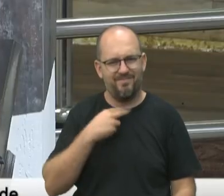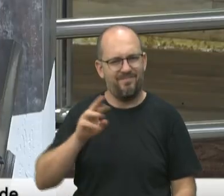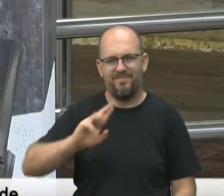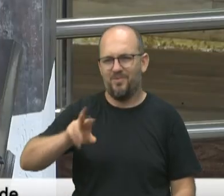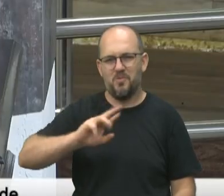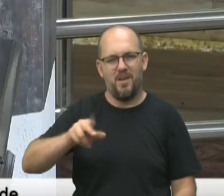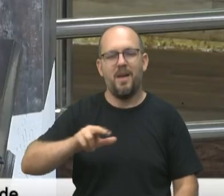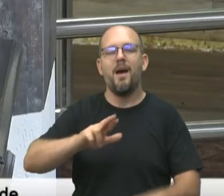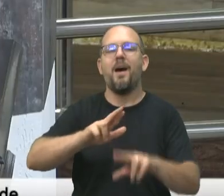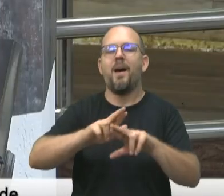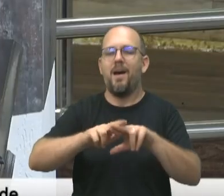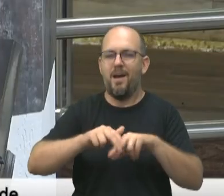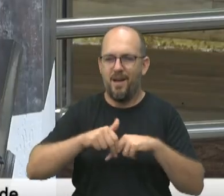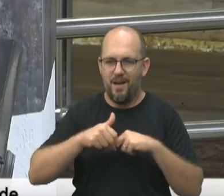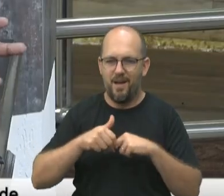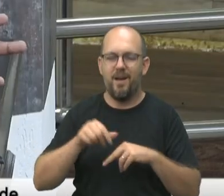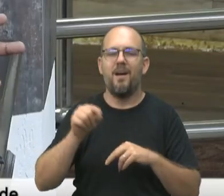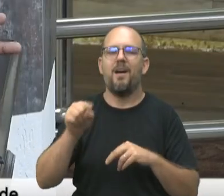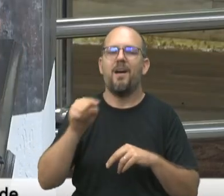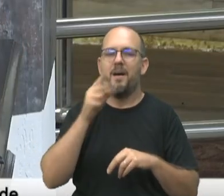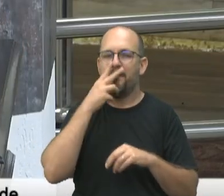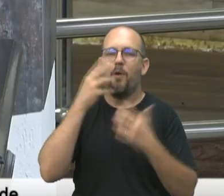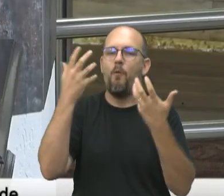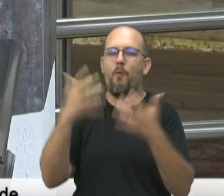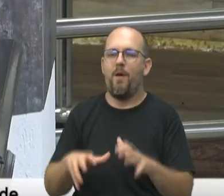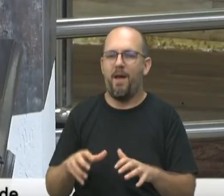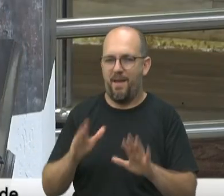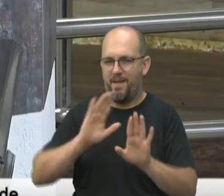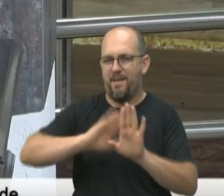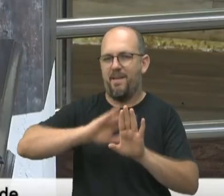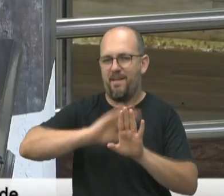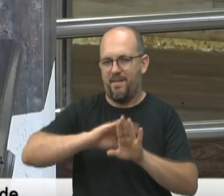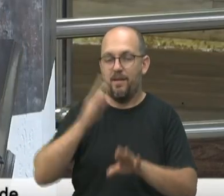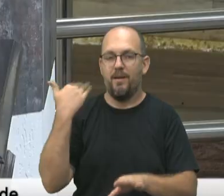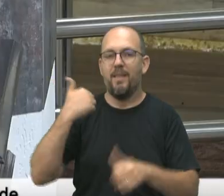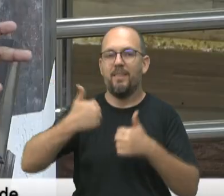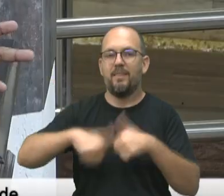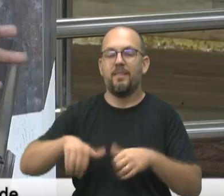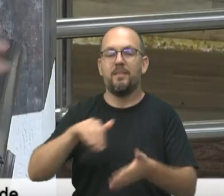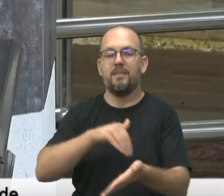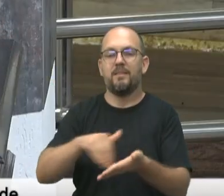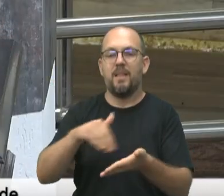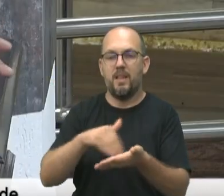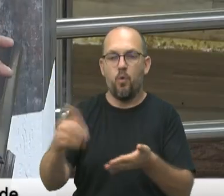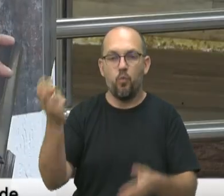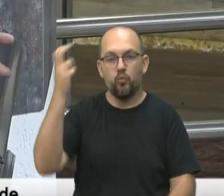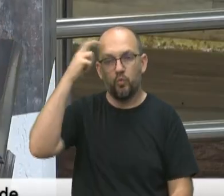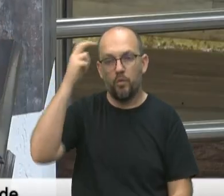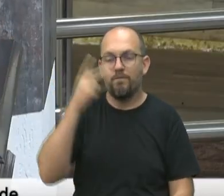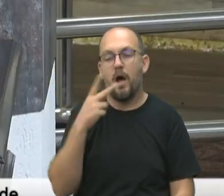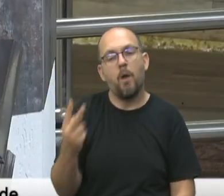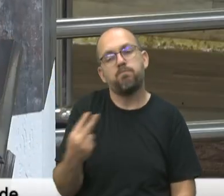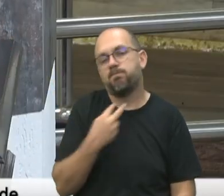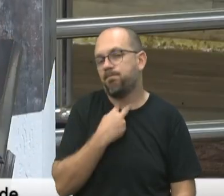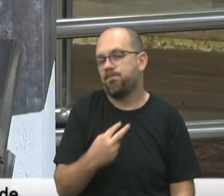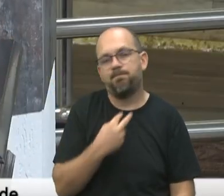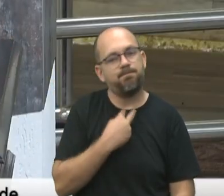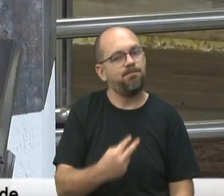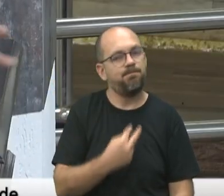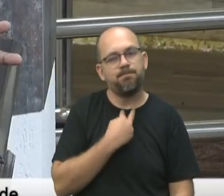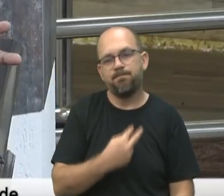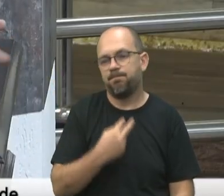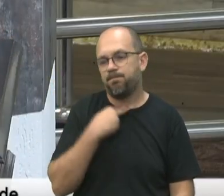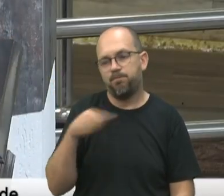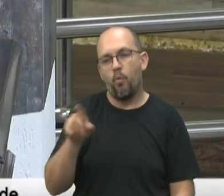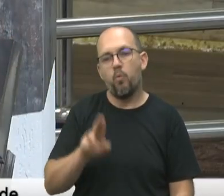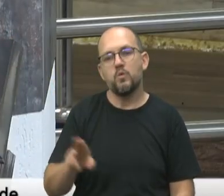Simplesmente para pontuar, principalmente na época a Secretaria da Cultura, que foi uma que falou que não poderíamos